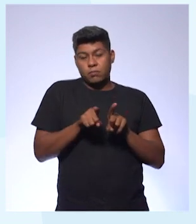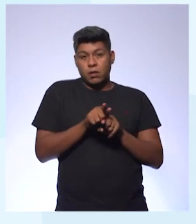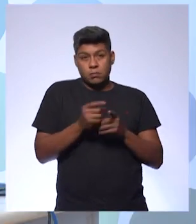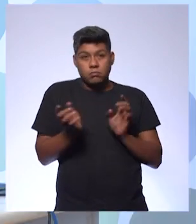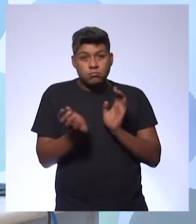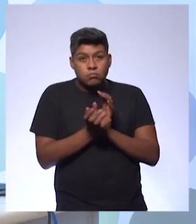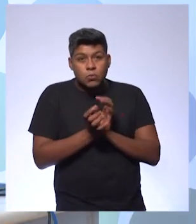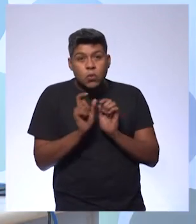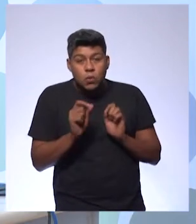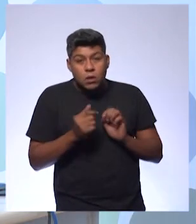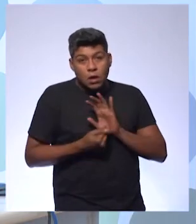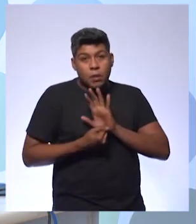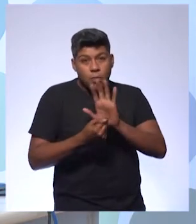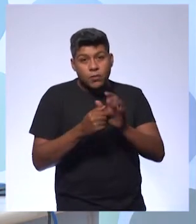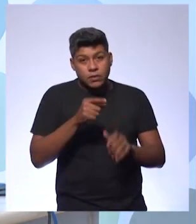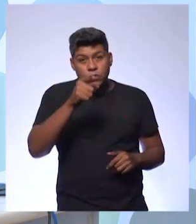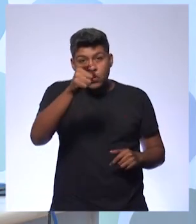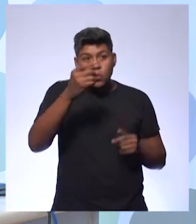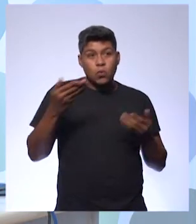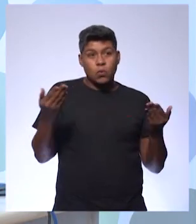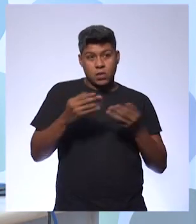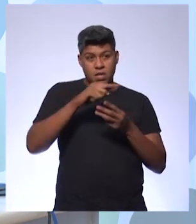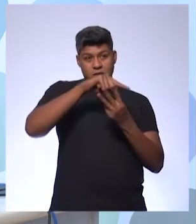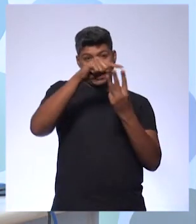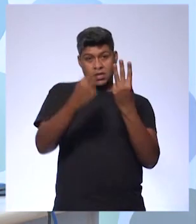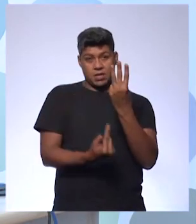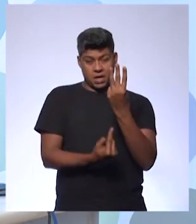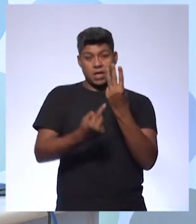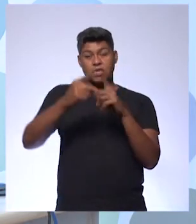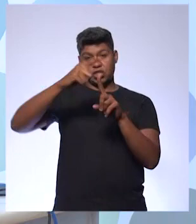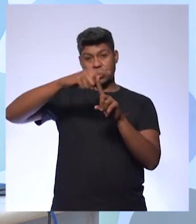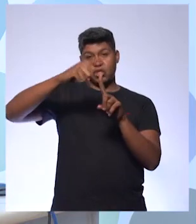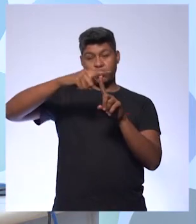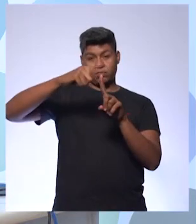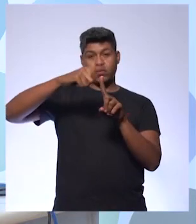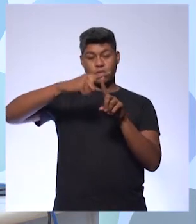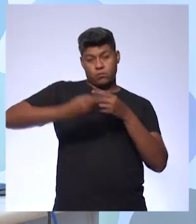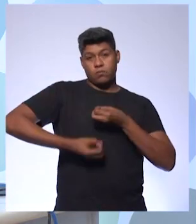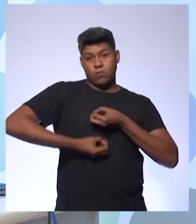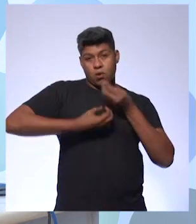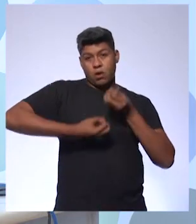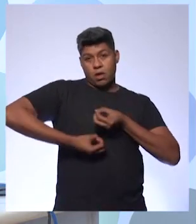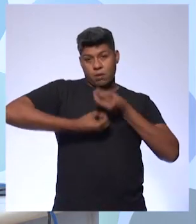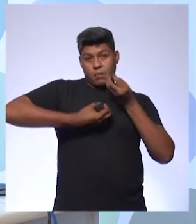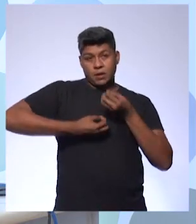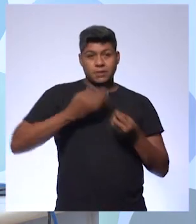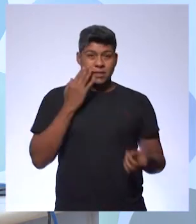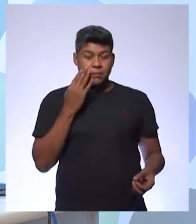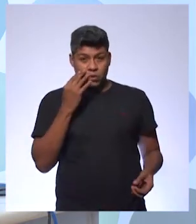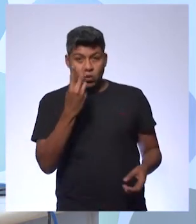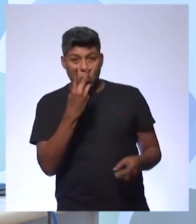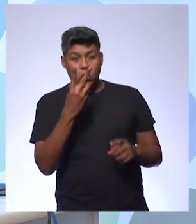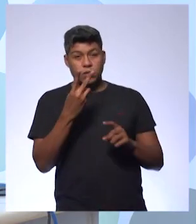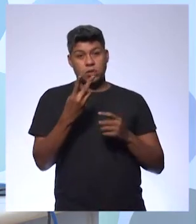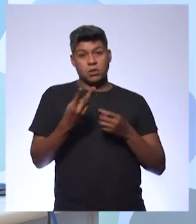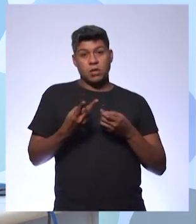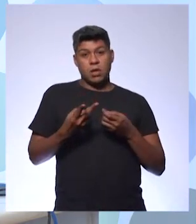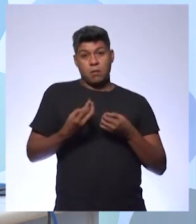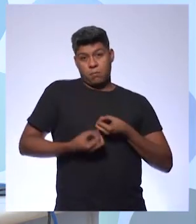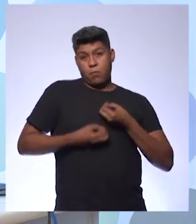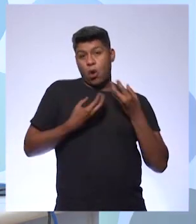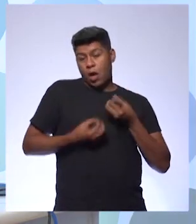Galerinha, eu vou apresentar aqui para vocês hoje 3 tipos de poemas, dentre eles 2 poemas de